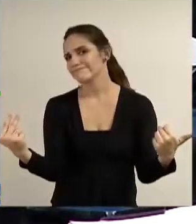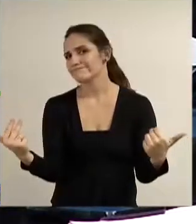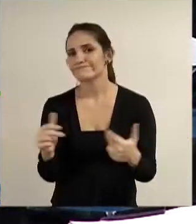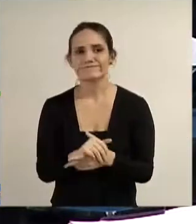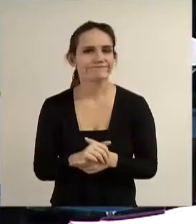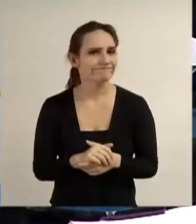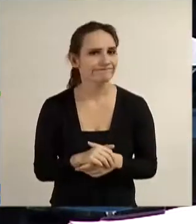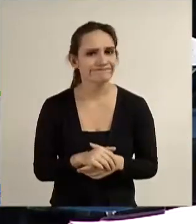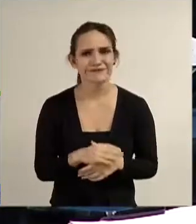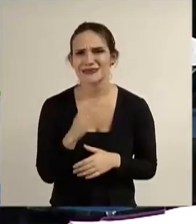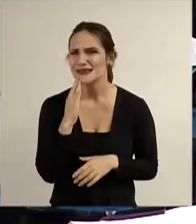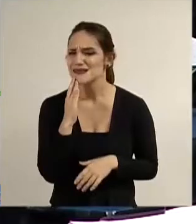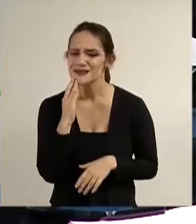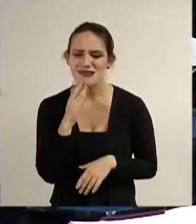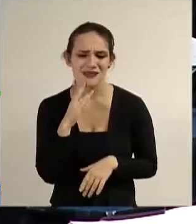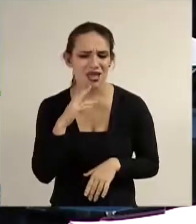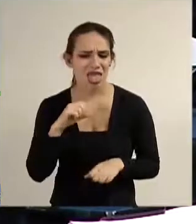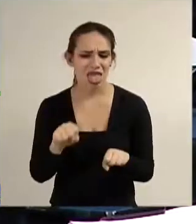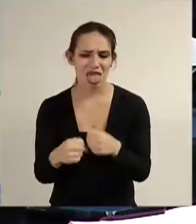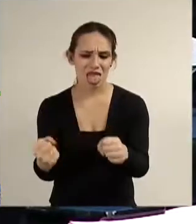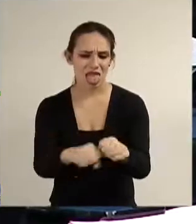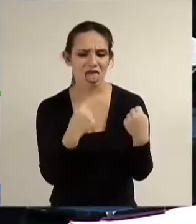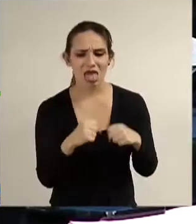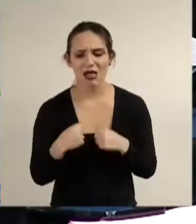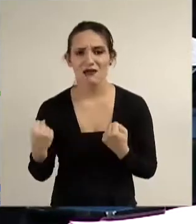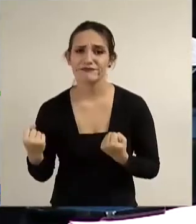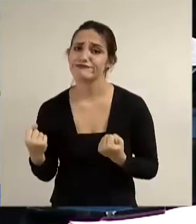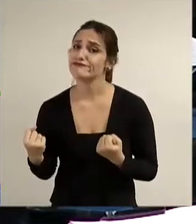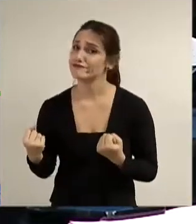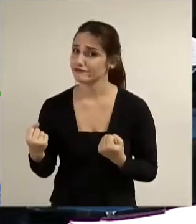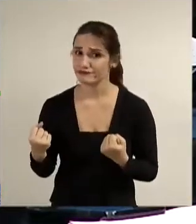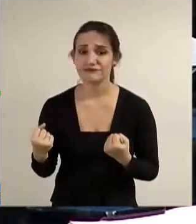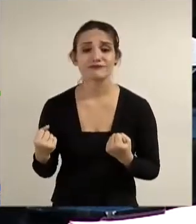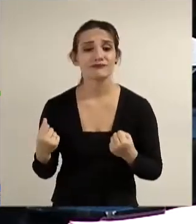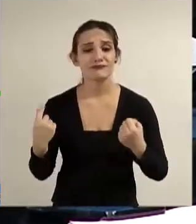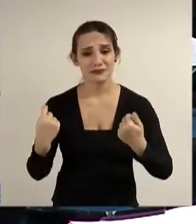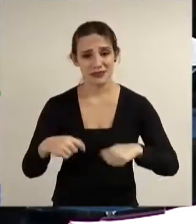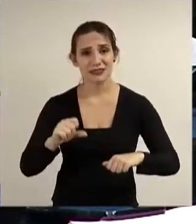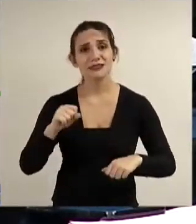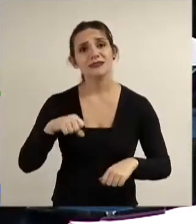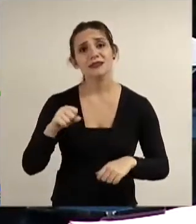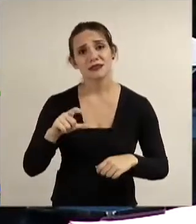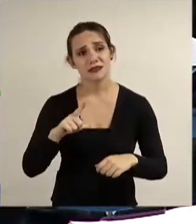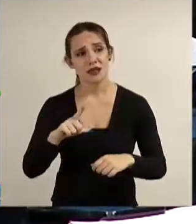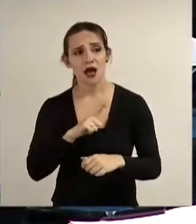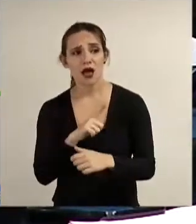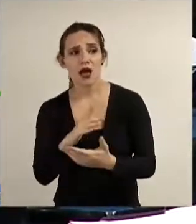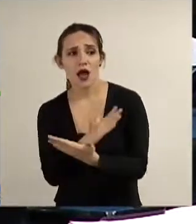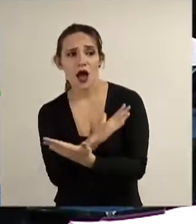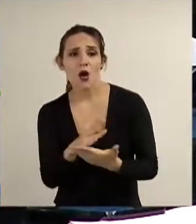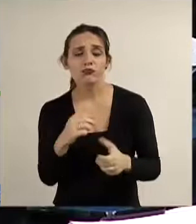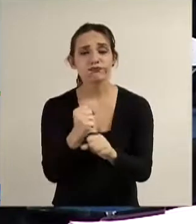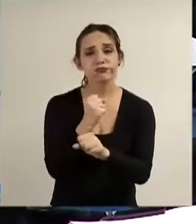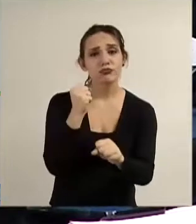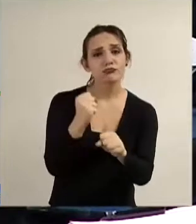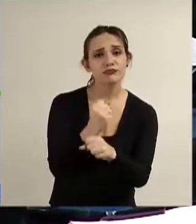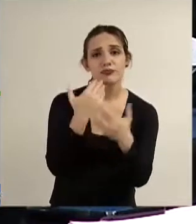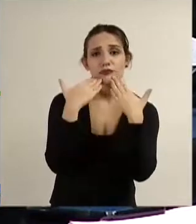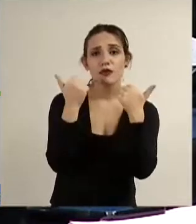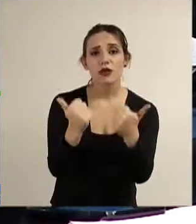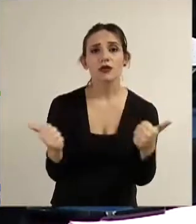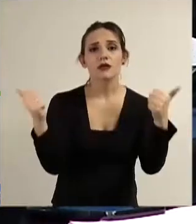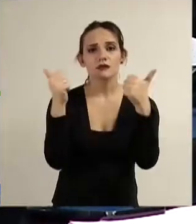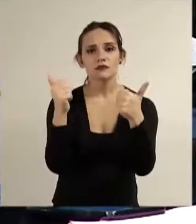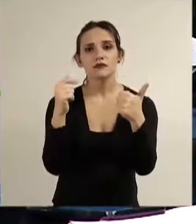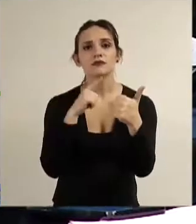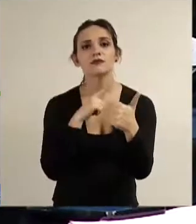bastante destruída, bastante danificada, e precisa que sejam feitas ações ali urgentes.